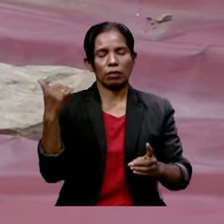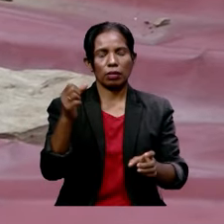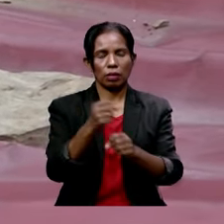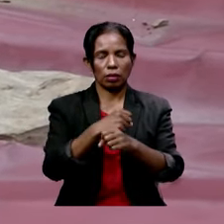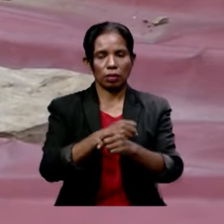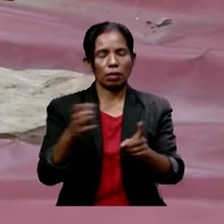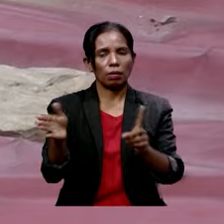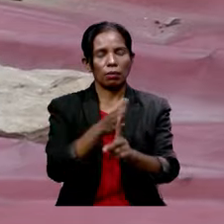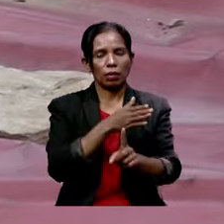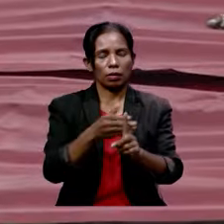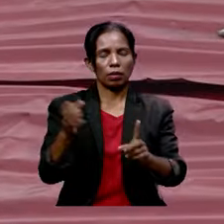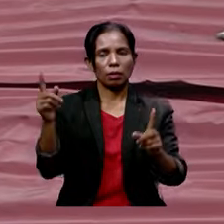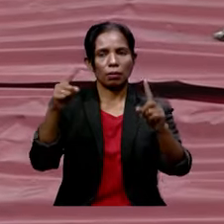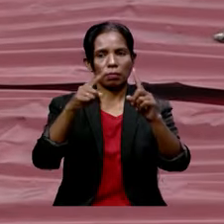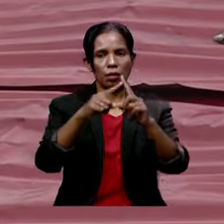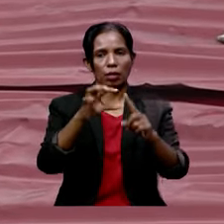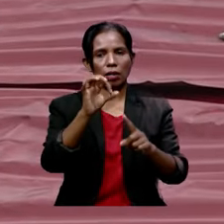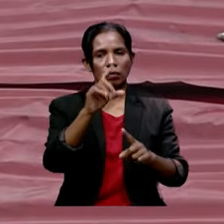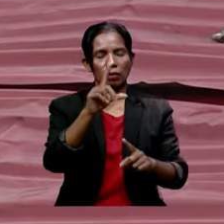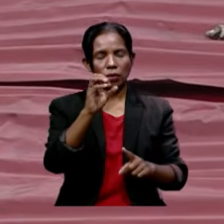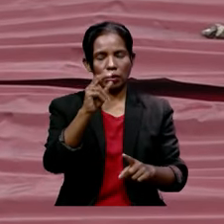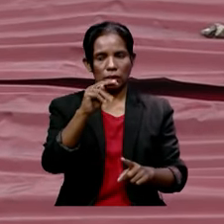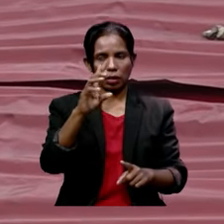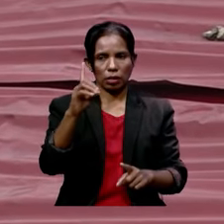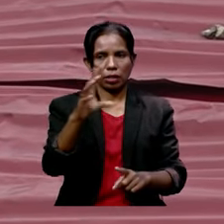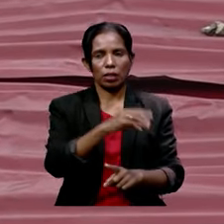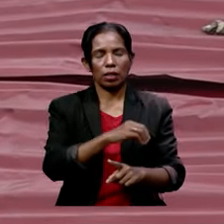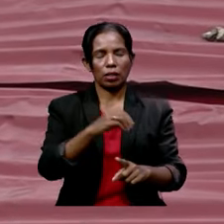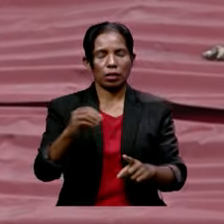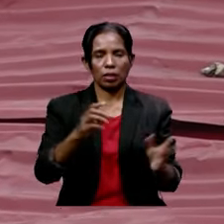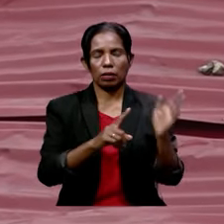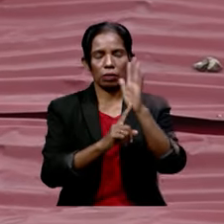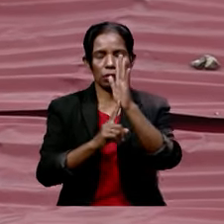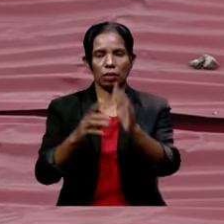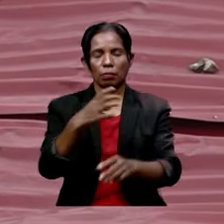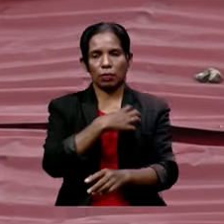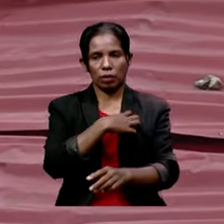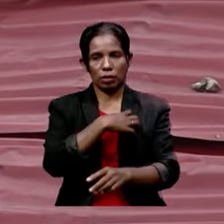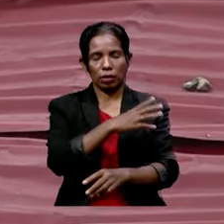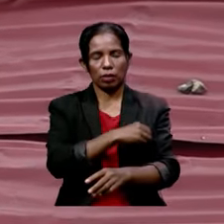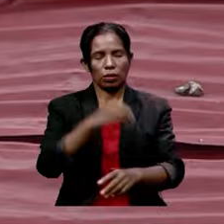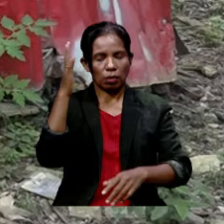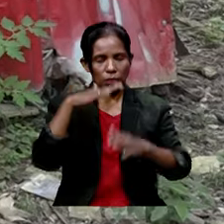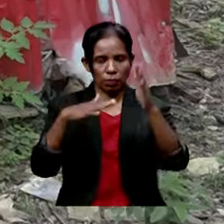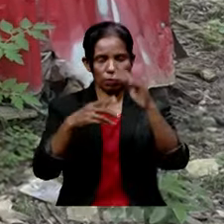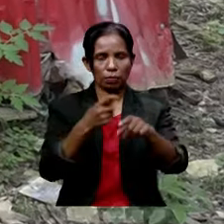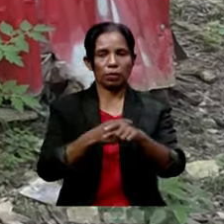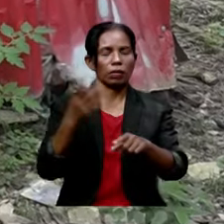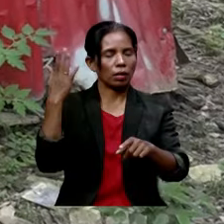agresaun fizika ba Florinda ho ni uan Deogracio. Mesmo ke isi auna ba polisia trauma ho se acontecimento pasaru nia